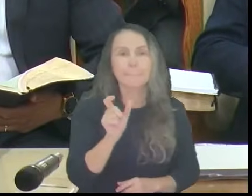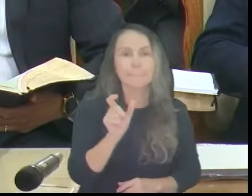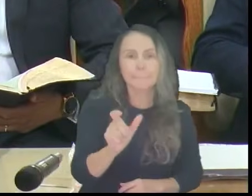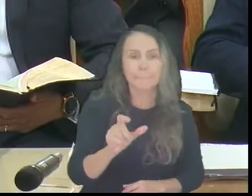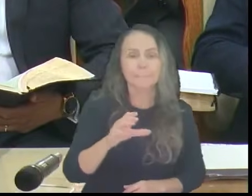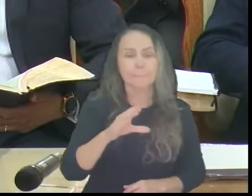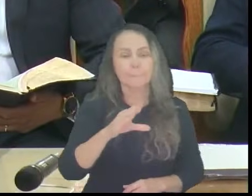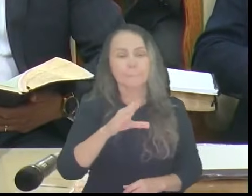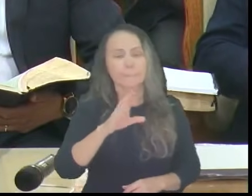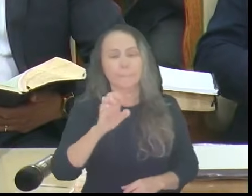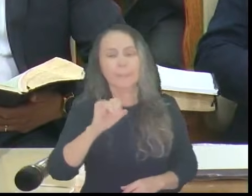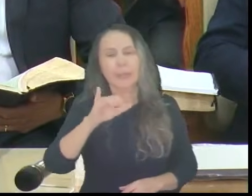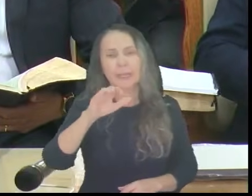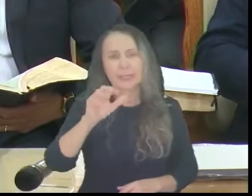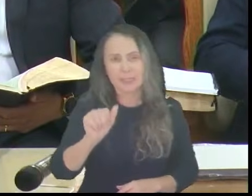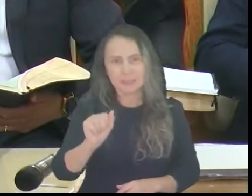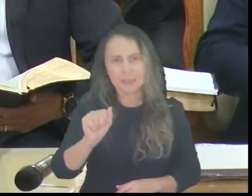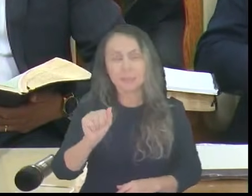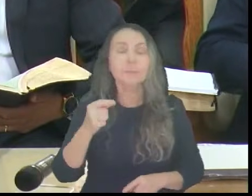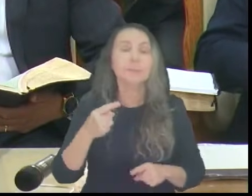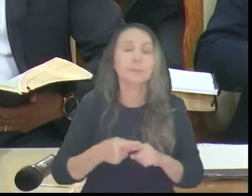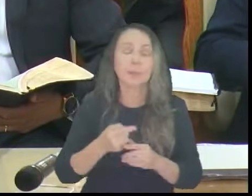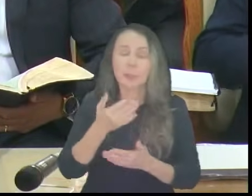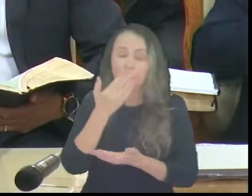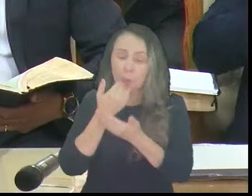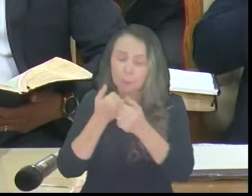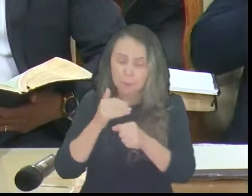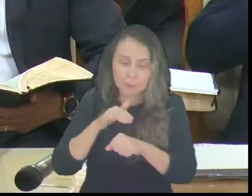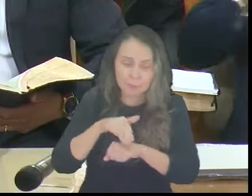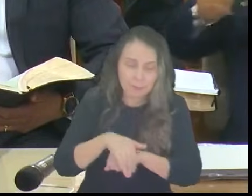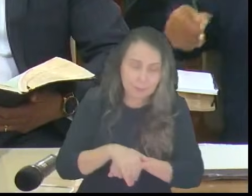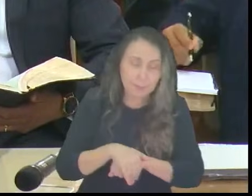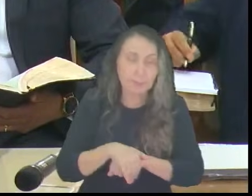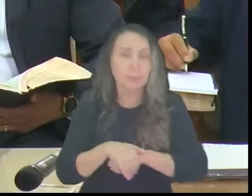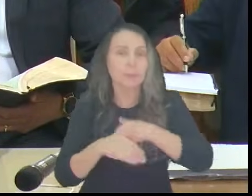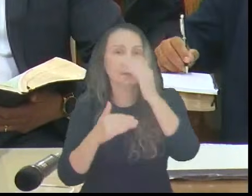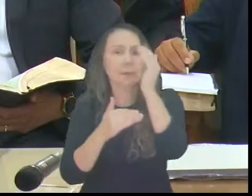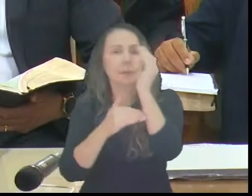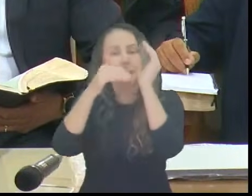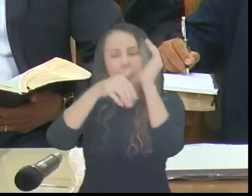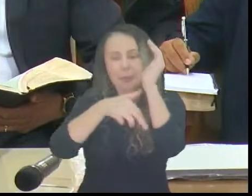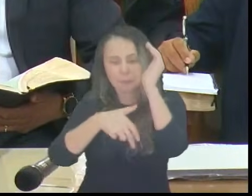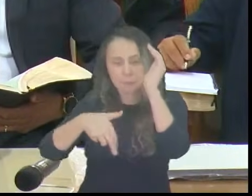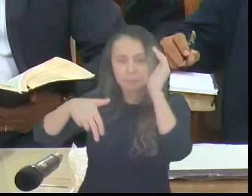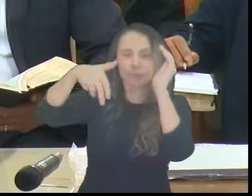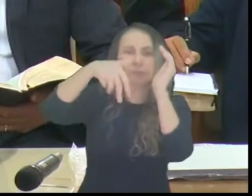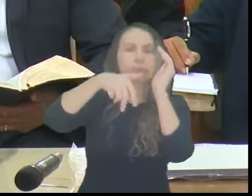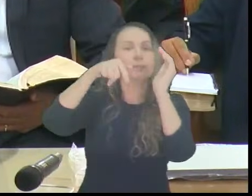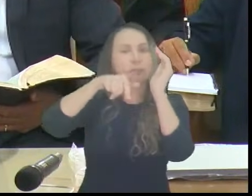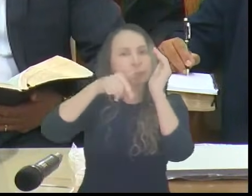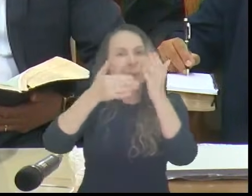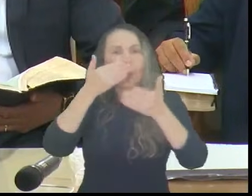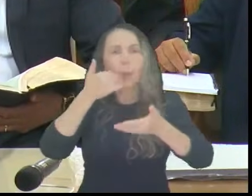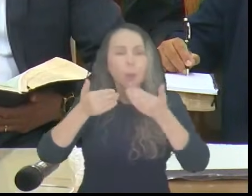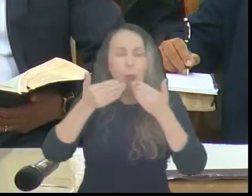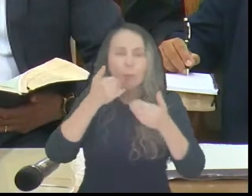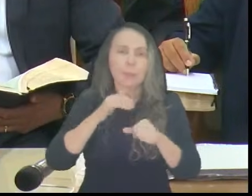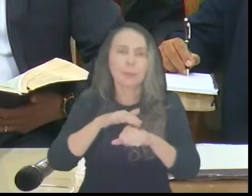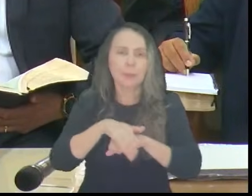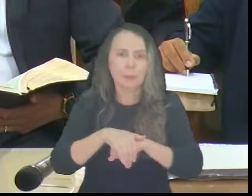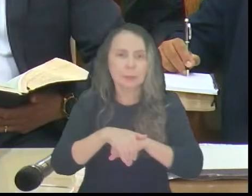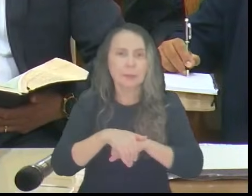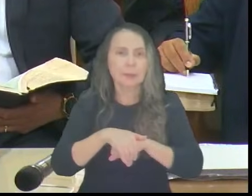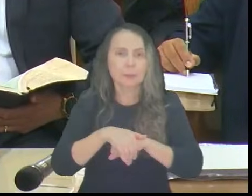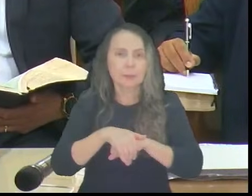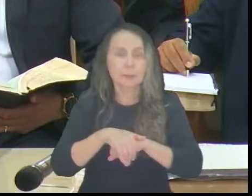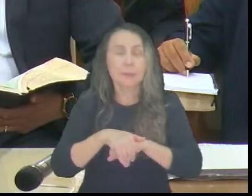feita nesse primeiro andar, no lugar da cena. Em espanhol é cena. Em espanhol, a ceia